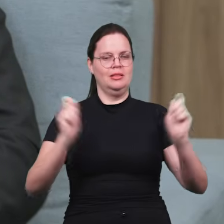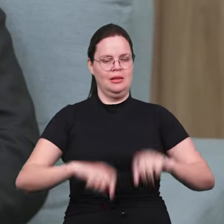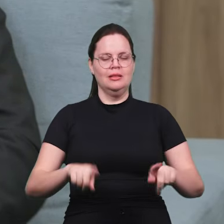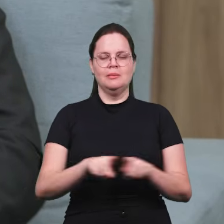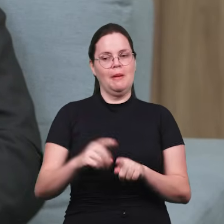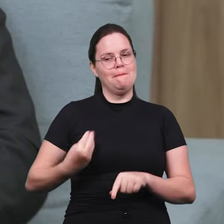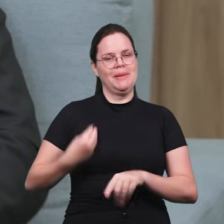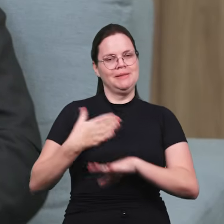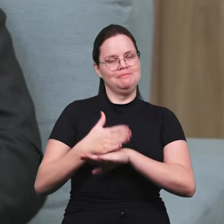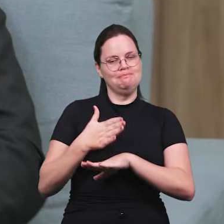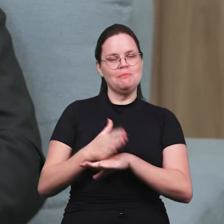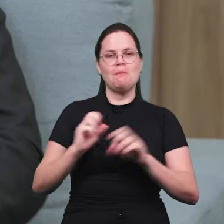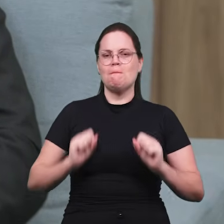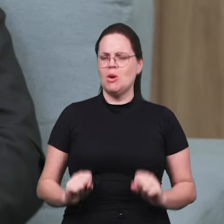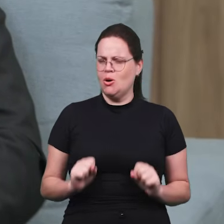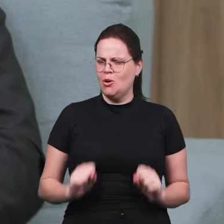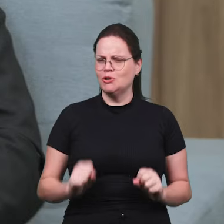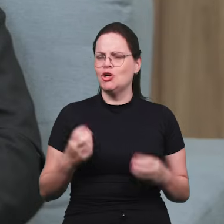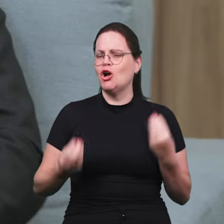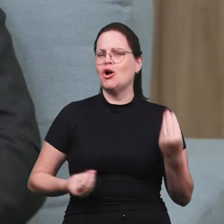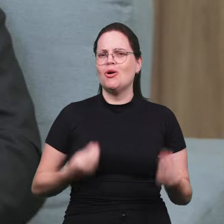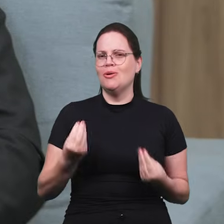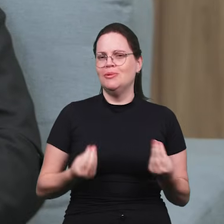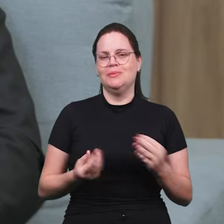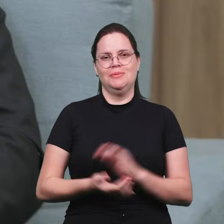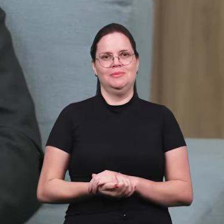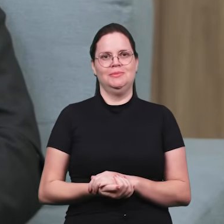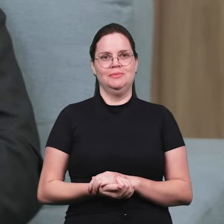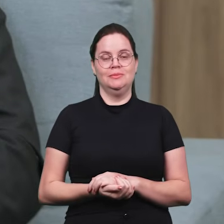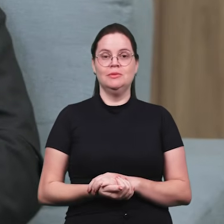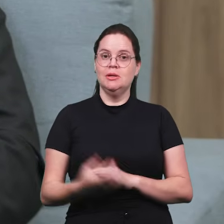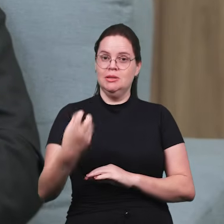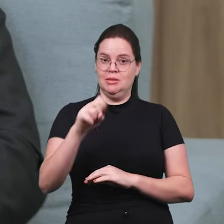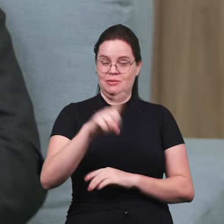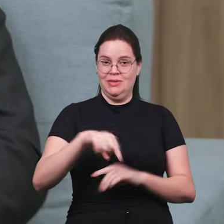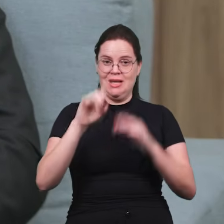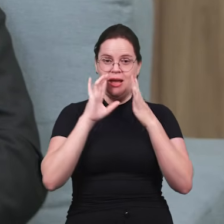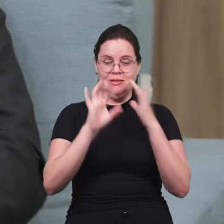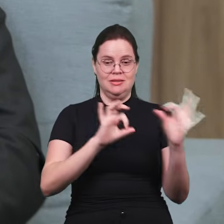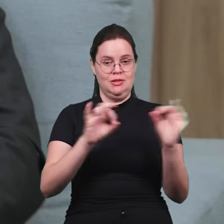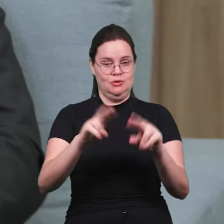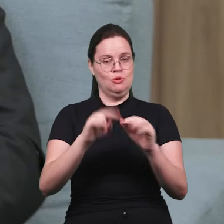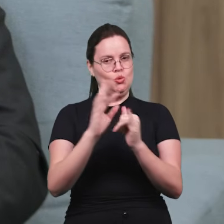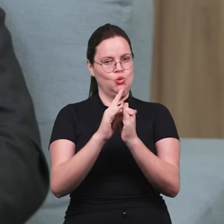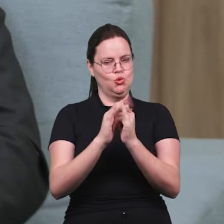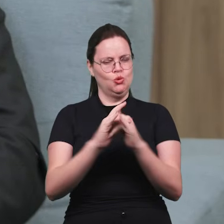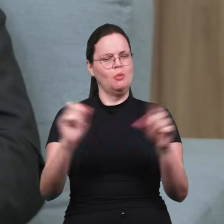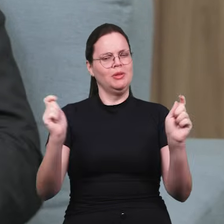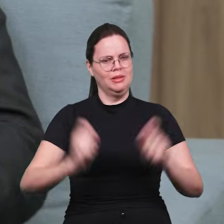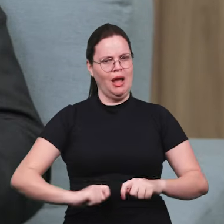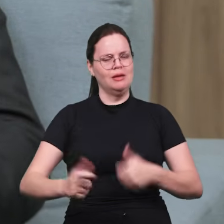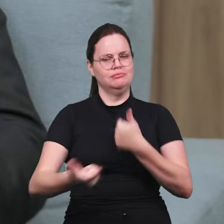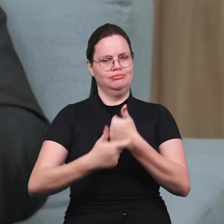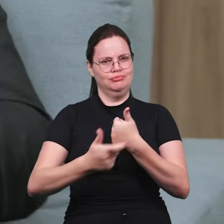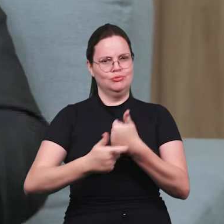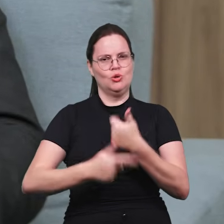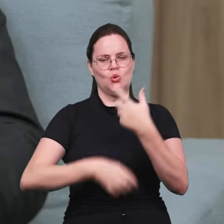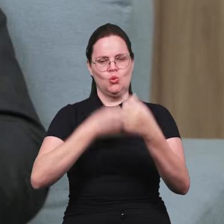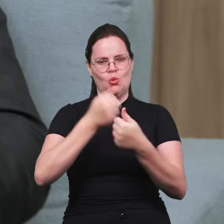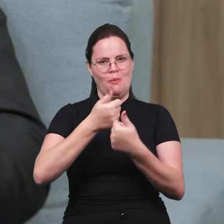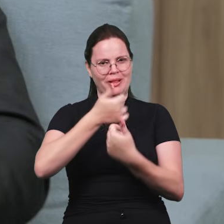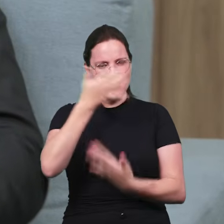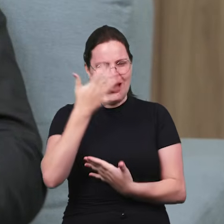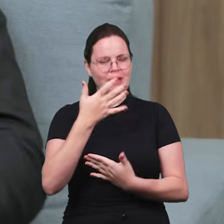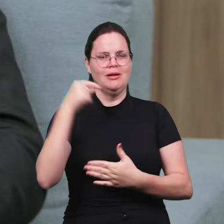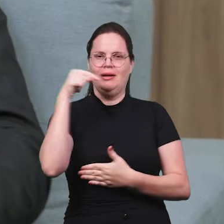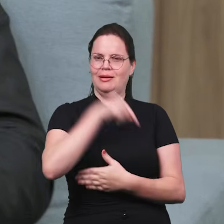também participar conosco deste episódio. Aqueles que nos assistem pelo YouTube têm como também participar